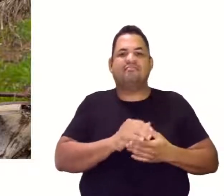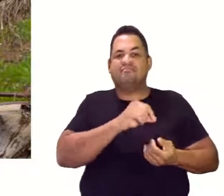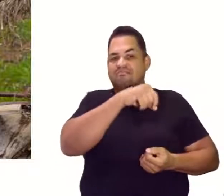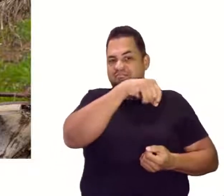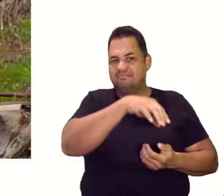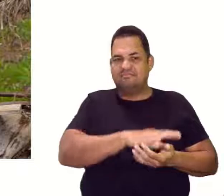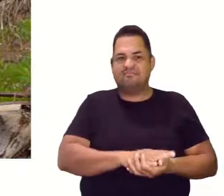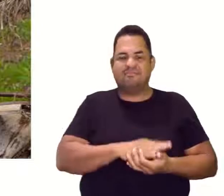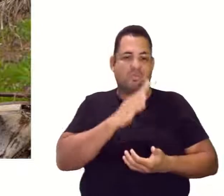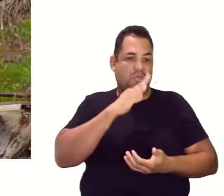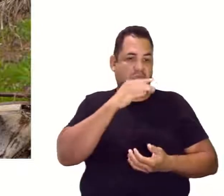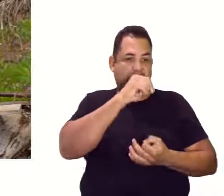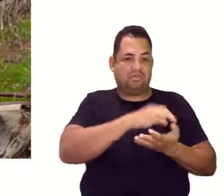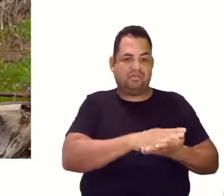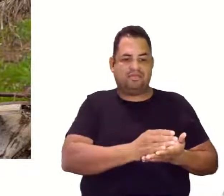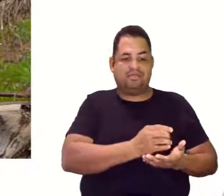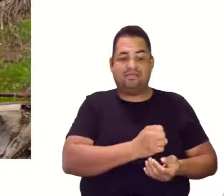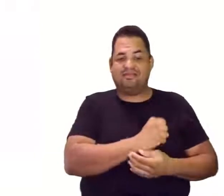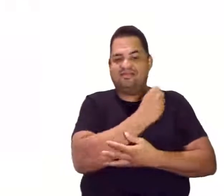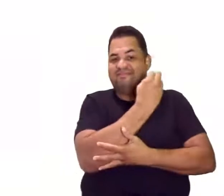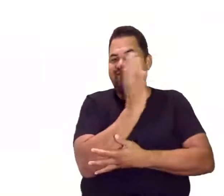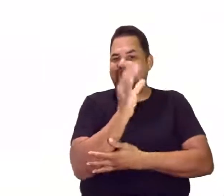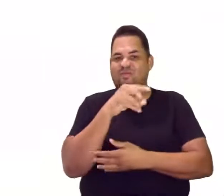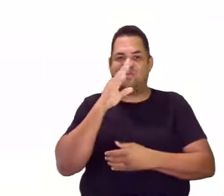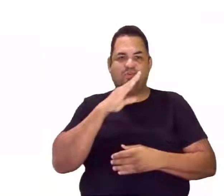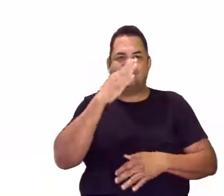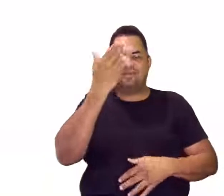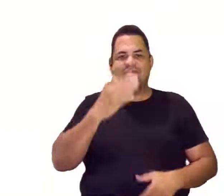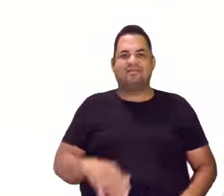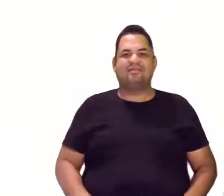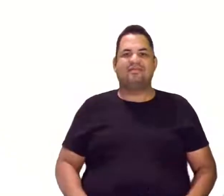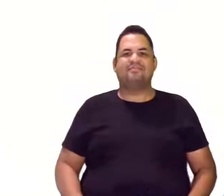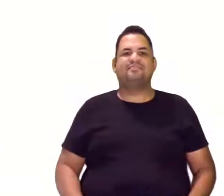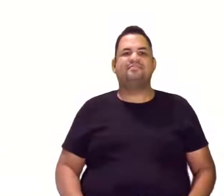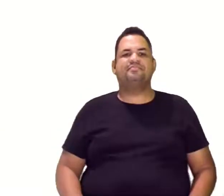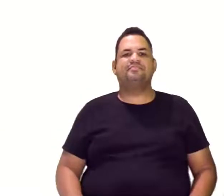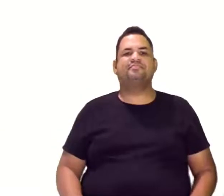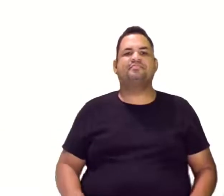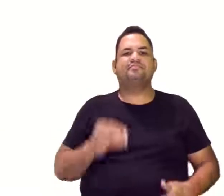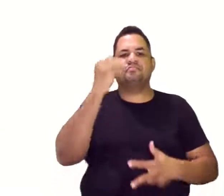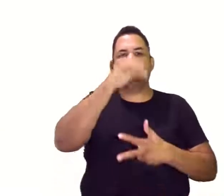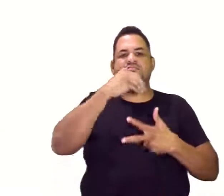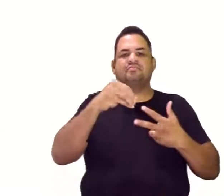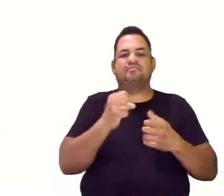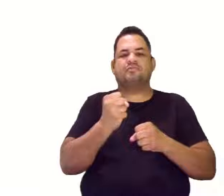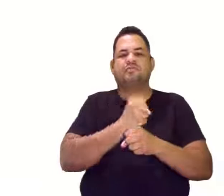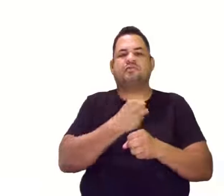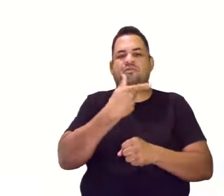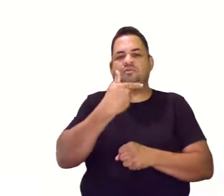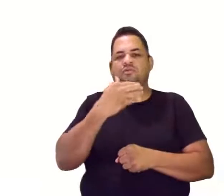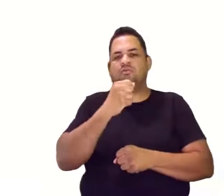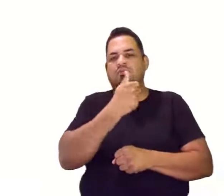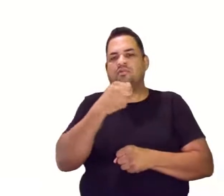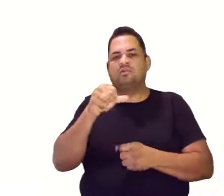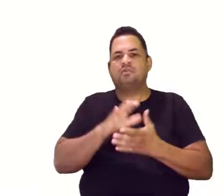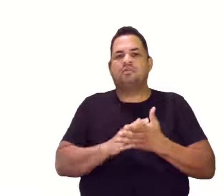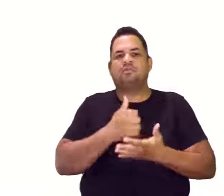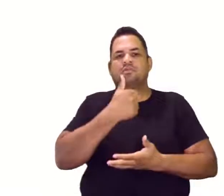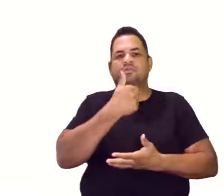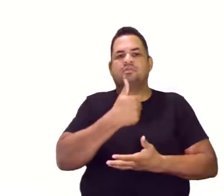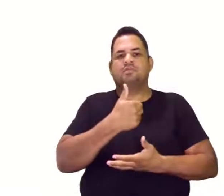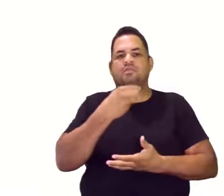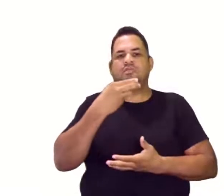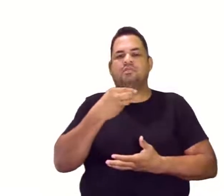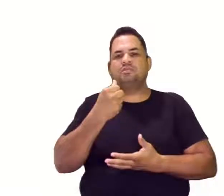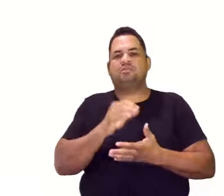atrás. É, né? As minhas já brotaram também. Vamos lá, então, o Enem de 2019, a questão 136 da prova